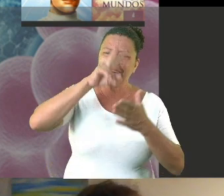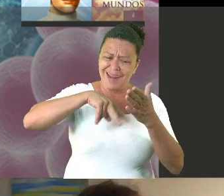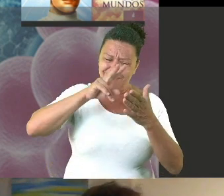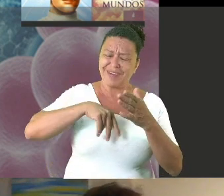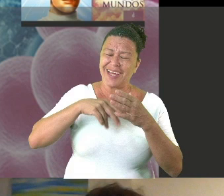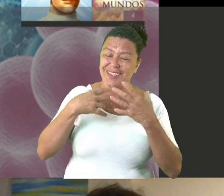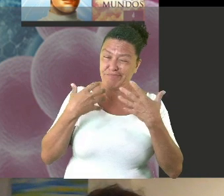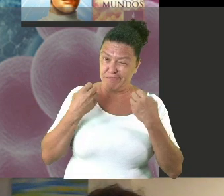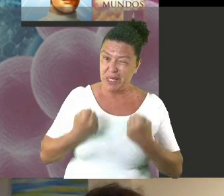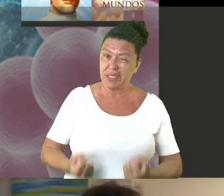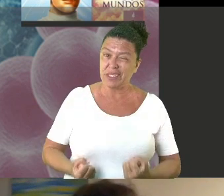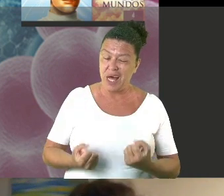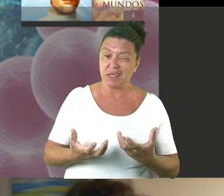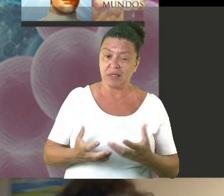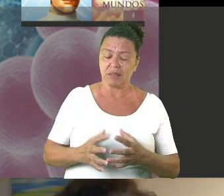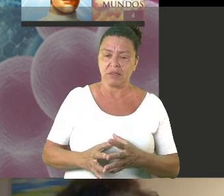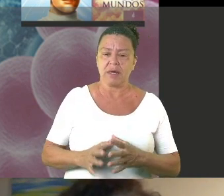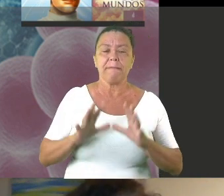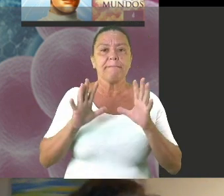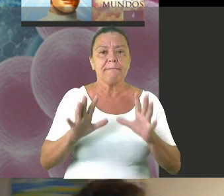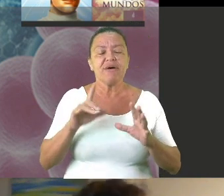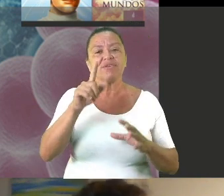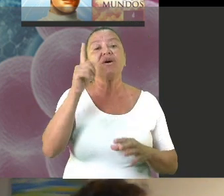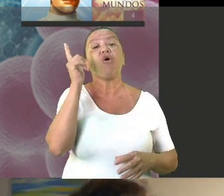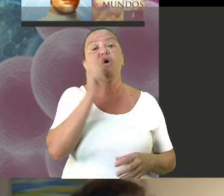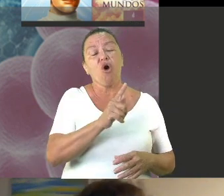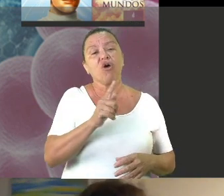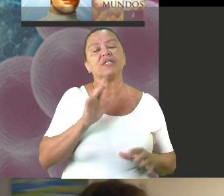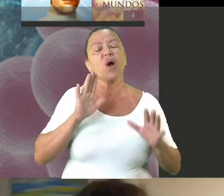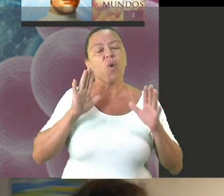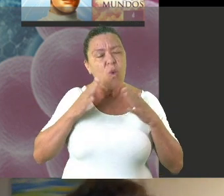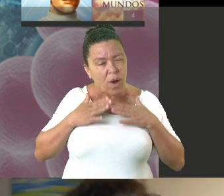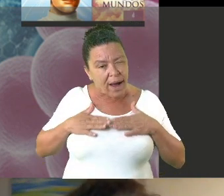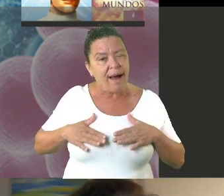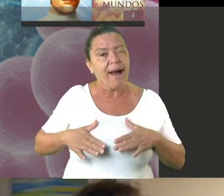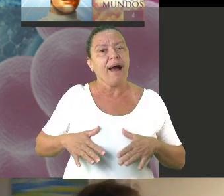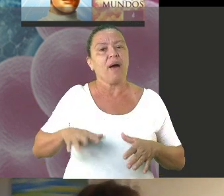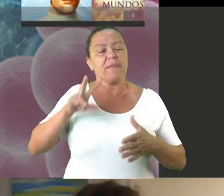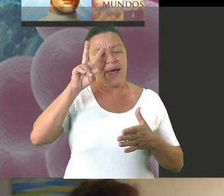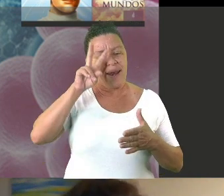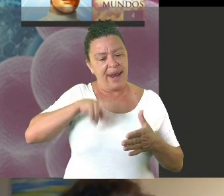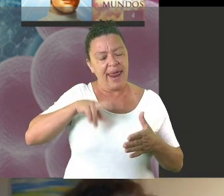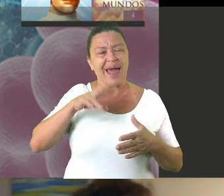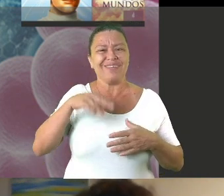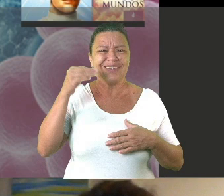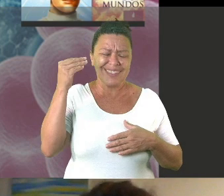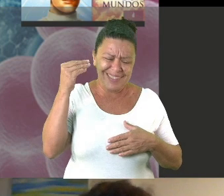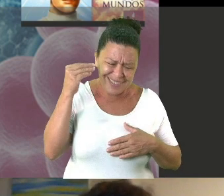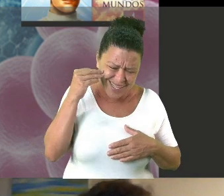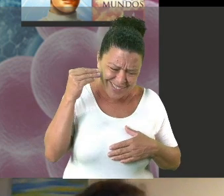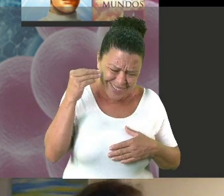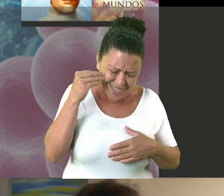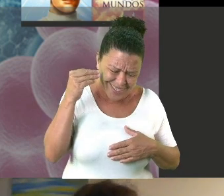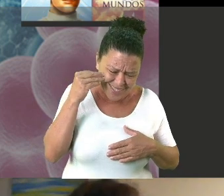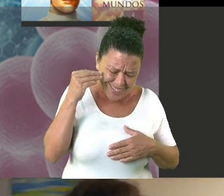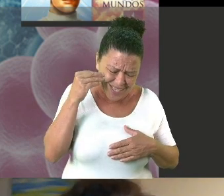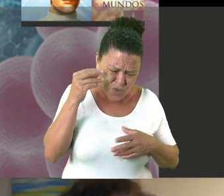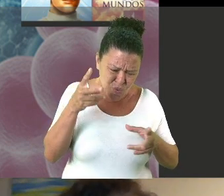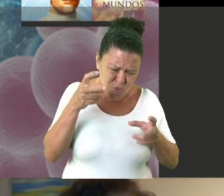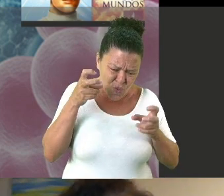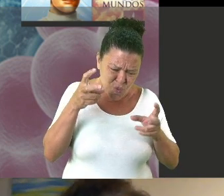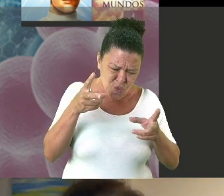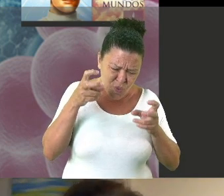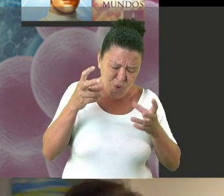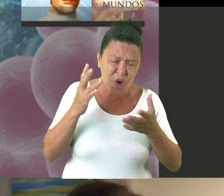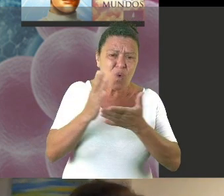bastante densa, mas a gente consegue com calma, lendo, tentando absorver o que André Luiz